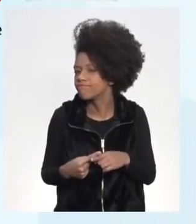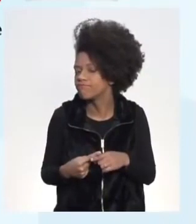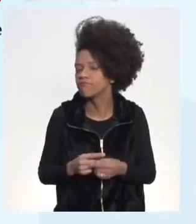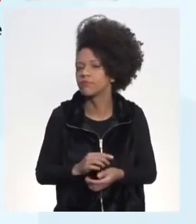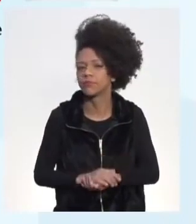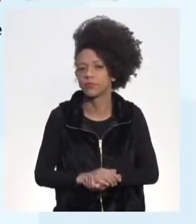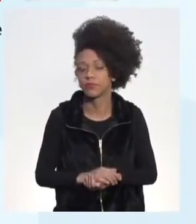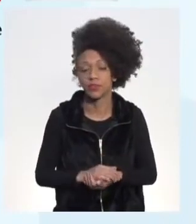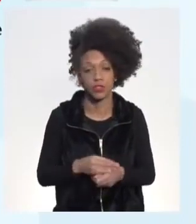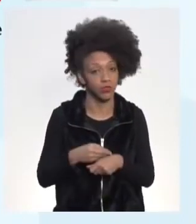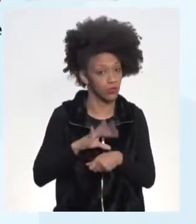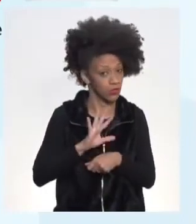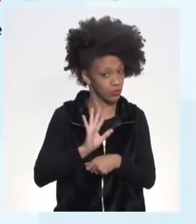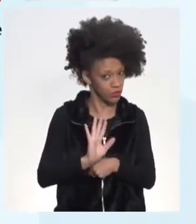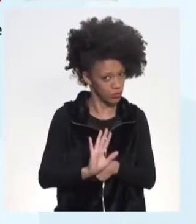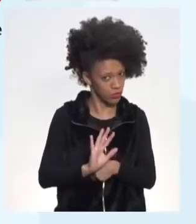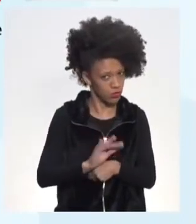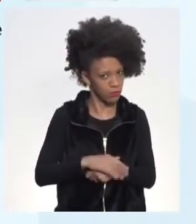Dica: